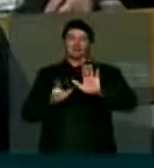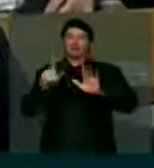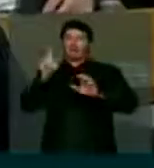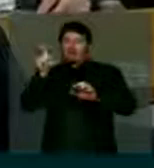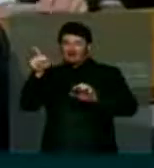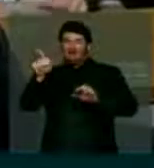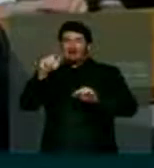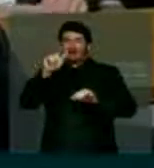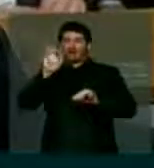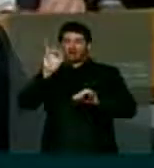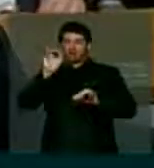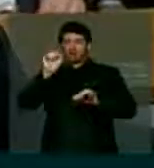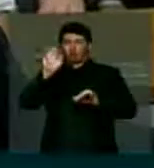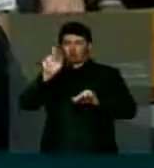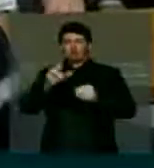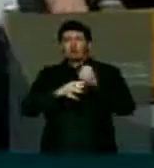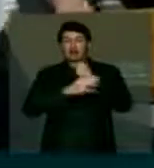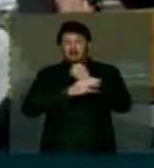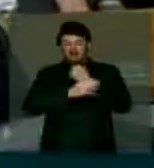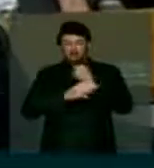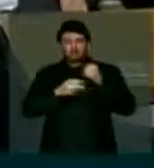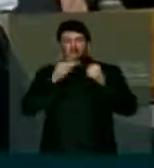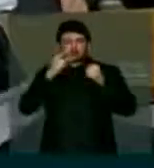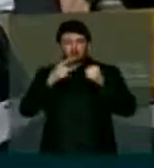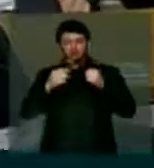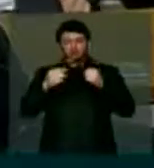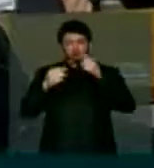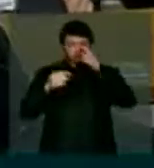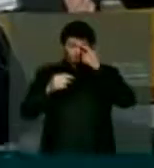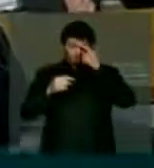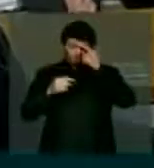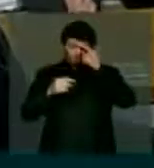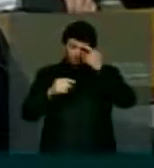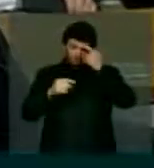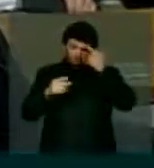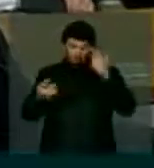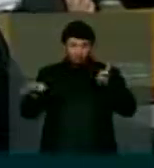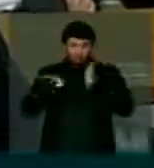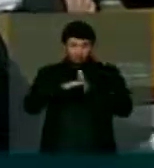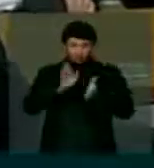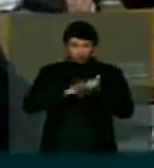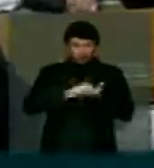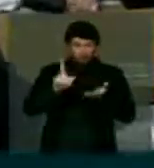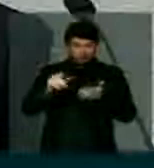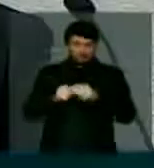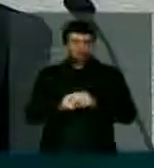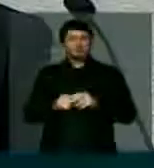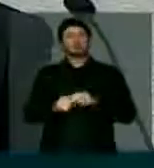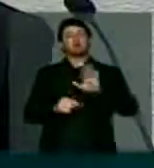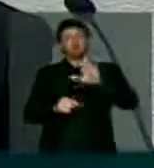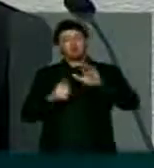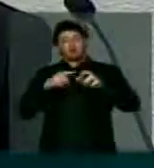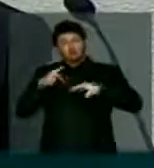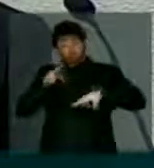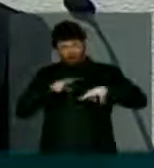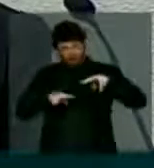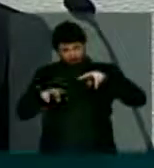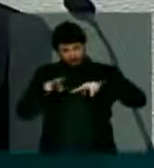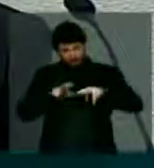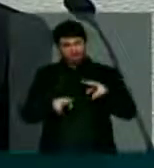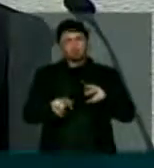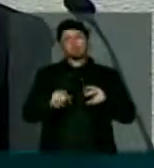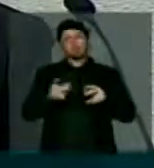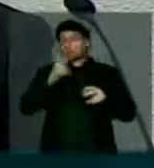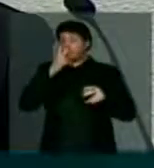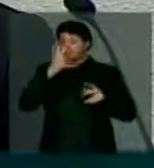ela garantiu com o presidente da Petrobras que não houve uma às apuração, mãos. Ela está aqui depois escrito. houve uma apuração e,